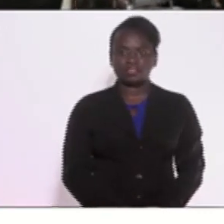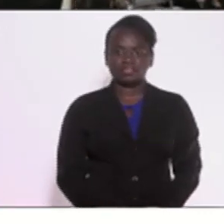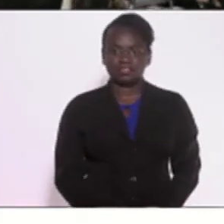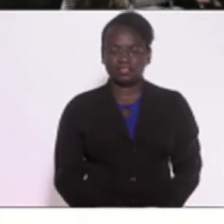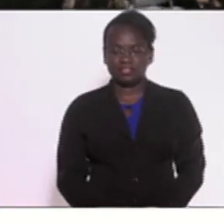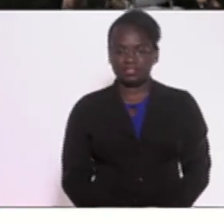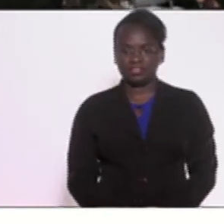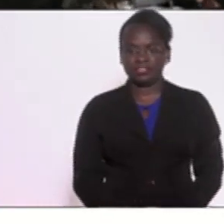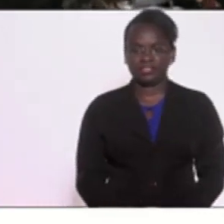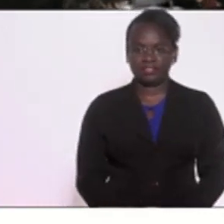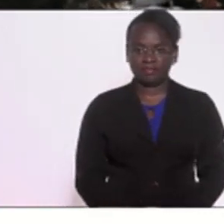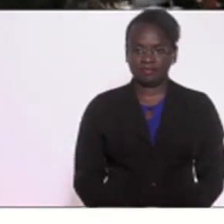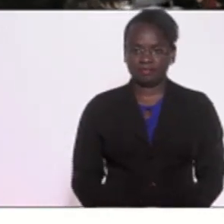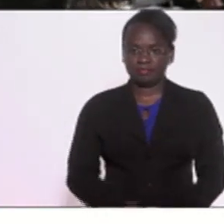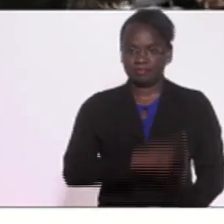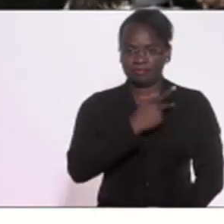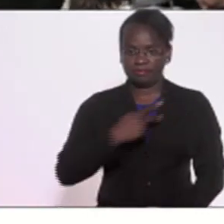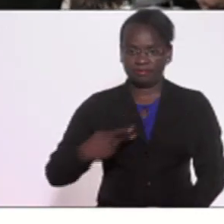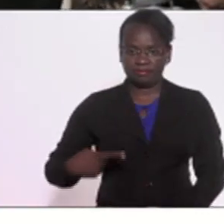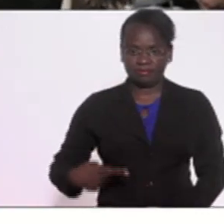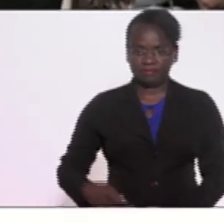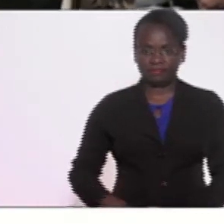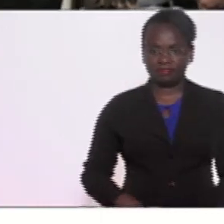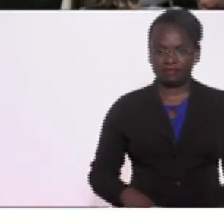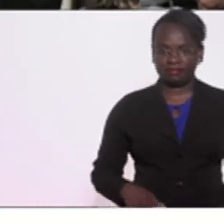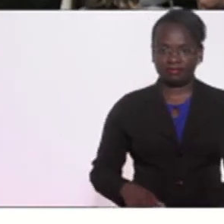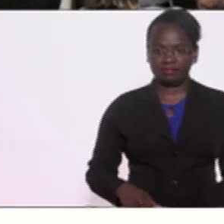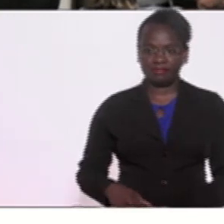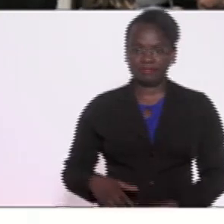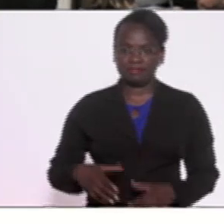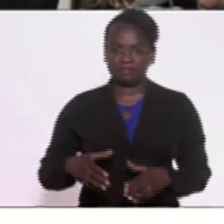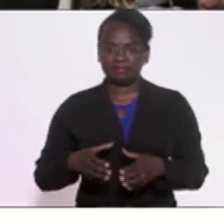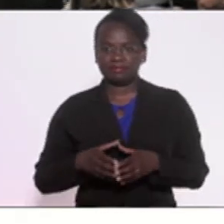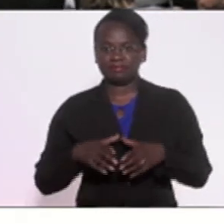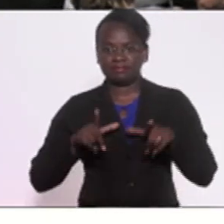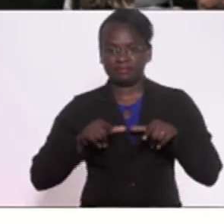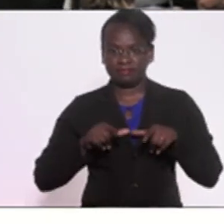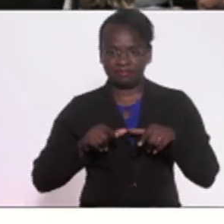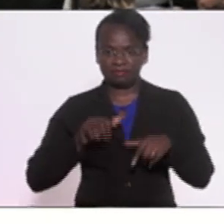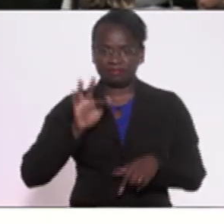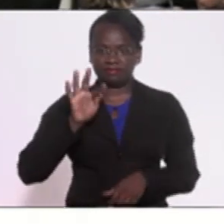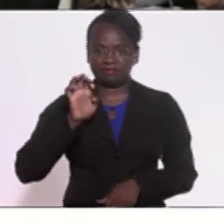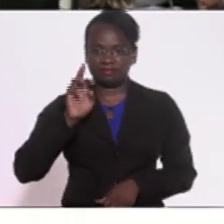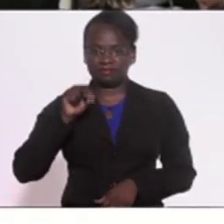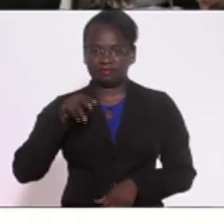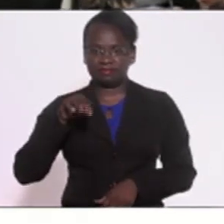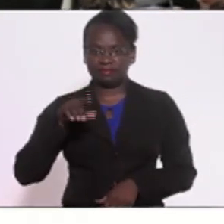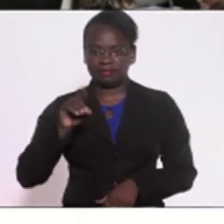O presidente da Confederação Israelita do Brasil, Fernando Lotenberg.